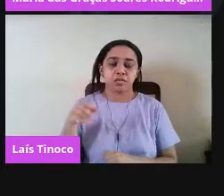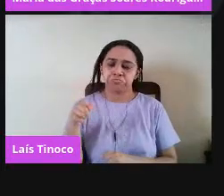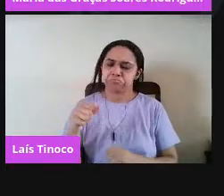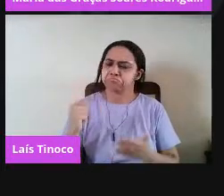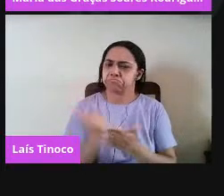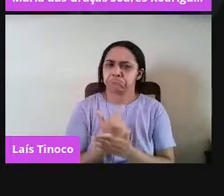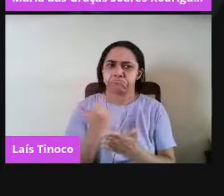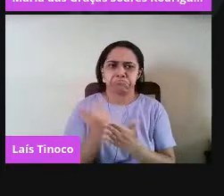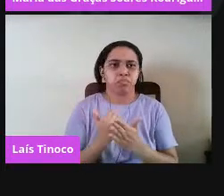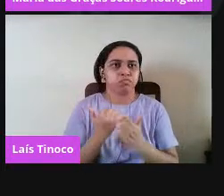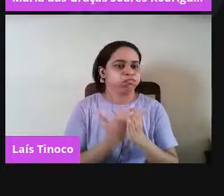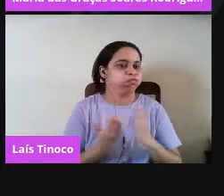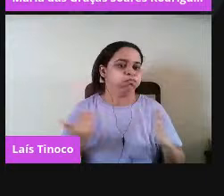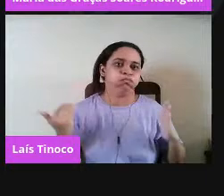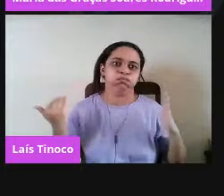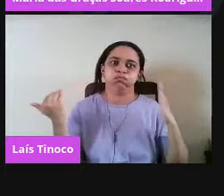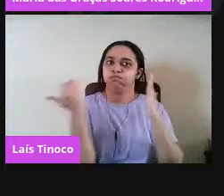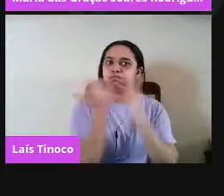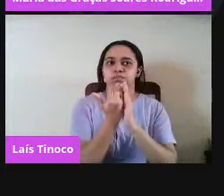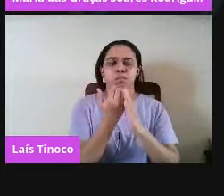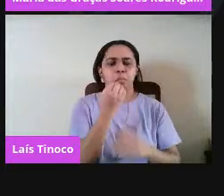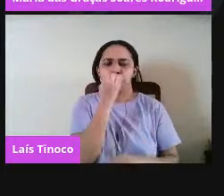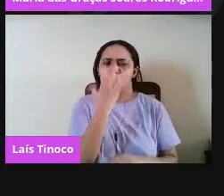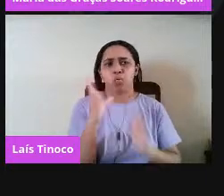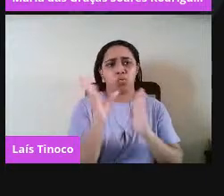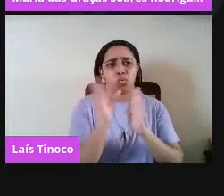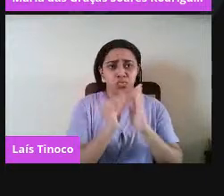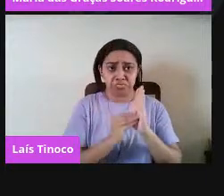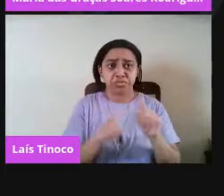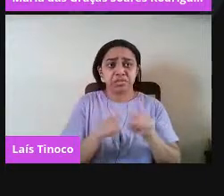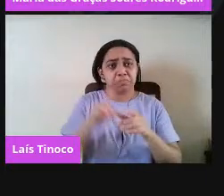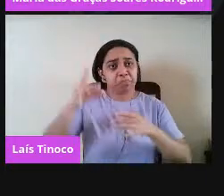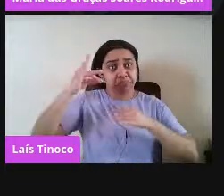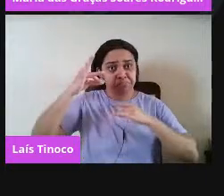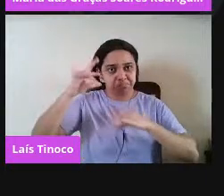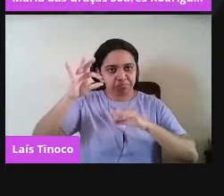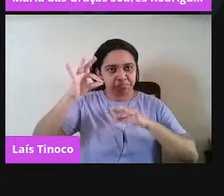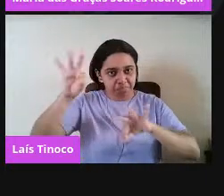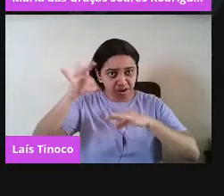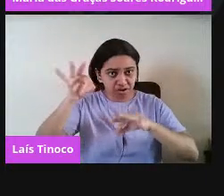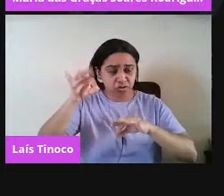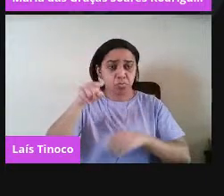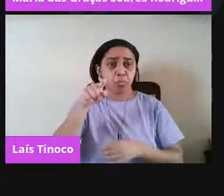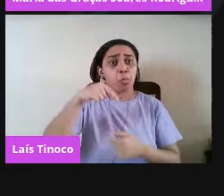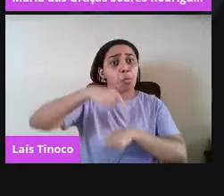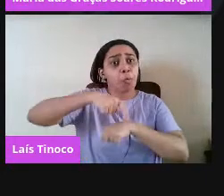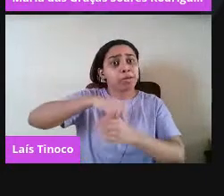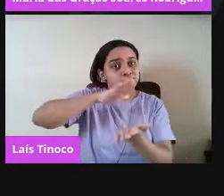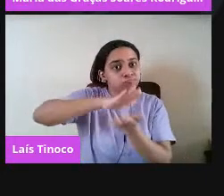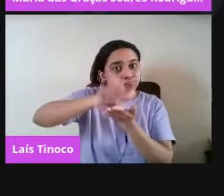em conteúdo e em páginas. Quando ele for publicado, eu recomendo que vocês o adquiram.